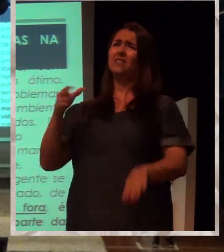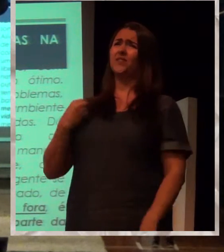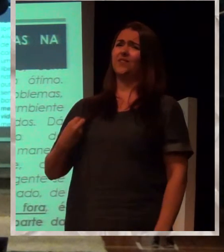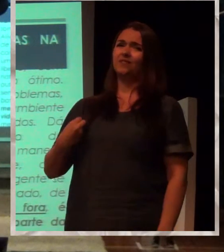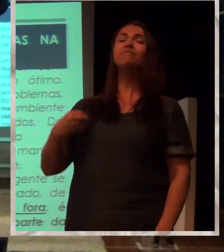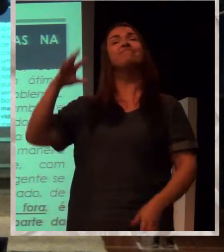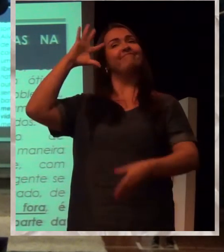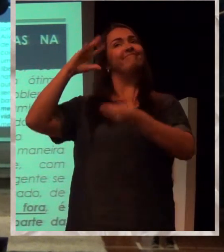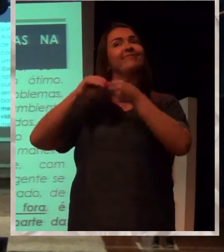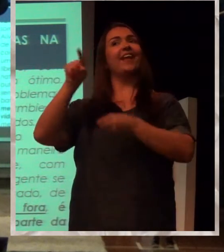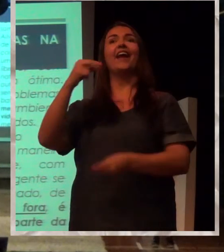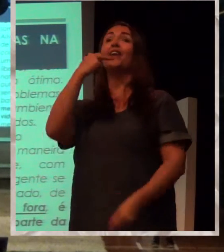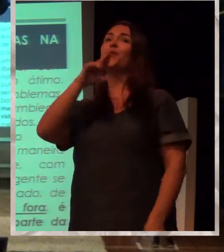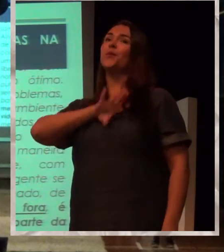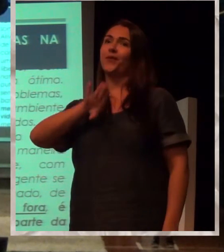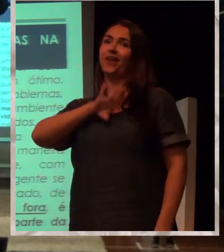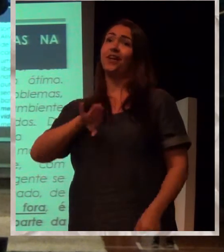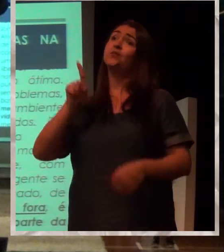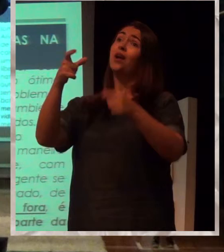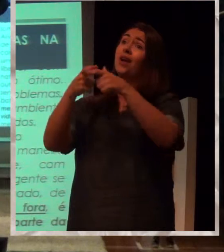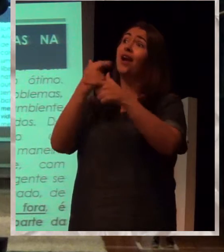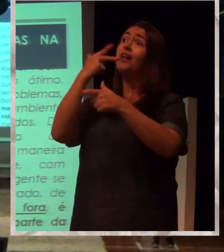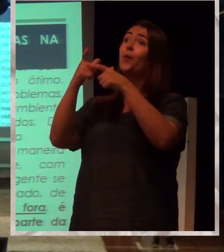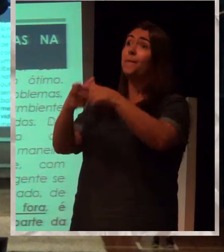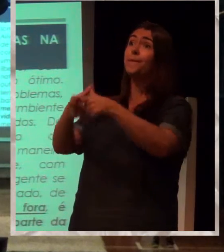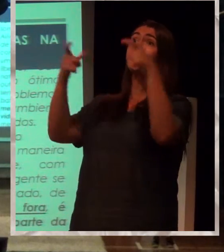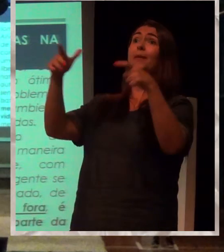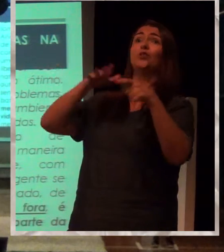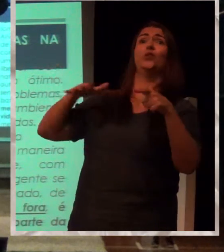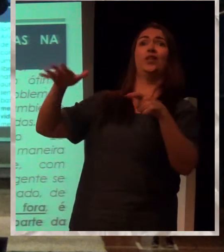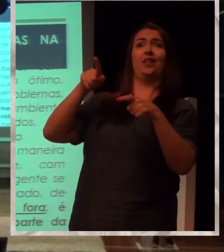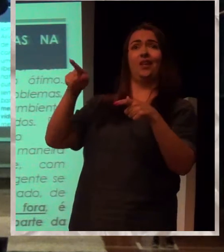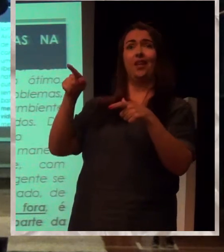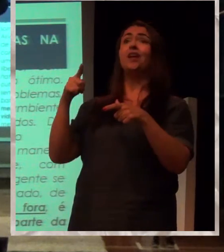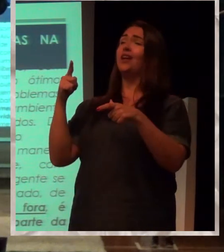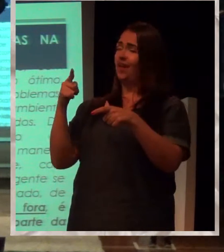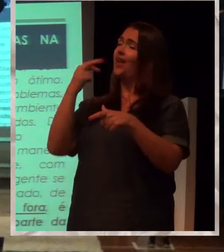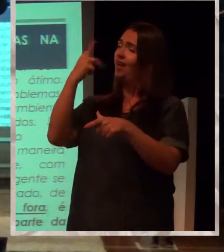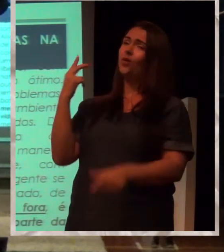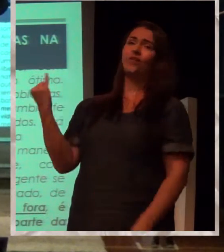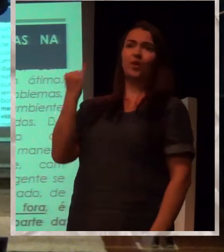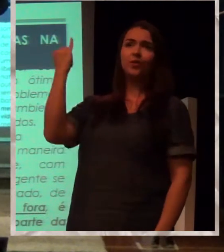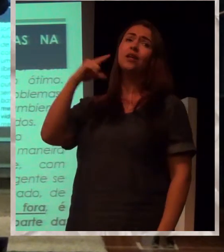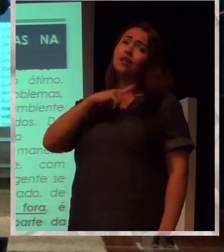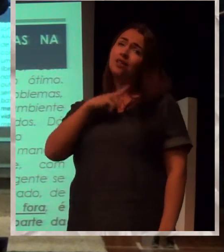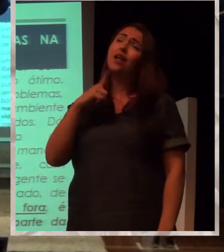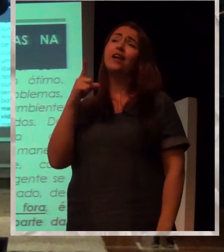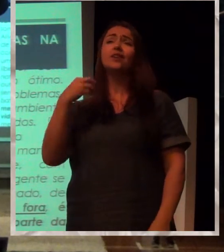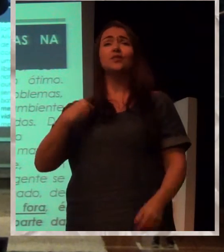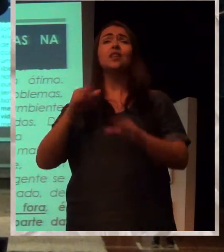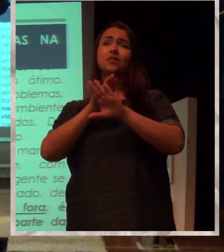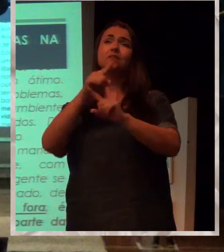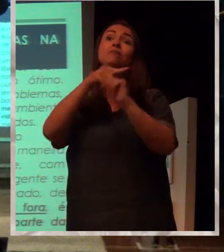vida, se relaciona com a língua portuguesa, a língua majoritária, valorizada. Por isso que faz parte da vida, meio ruim,